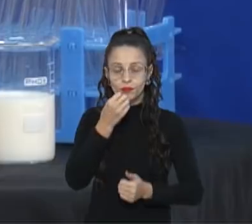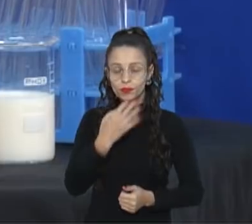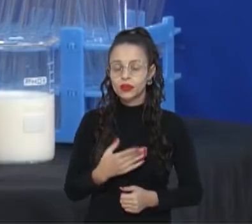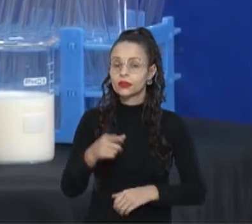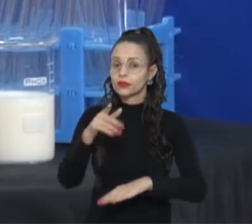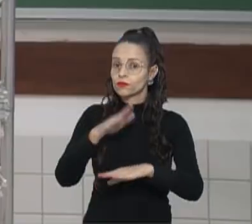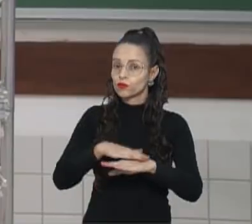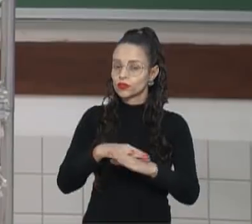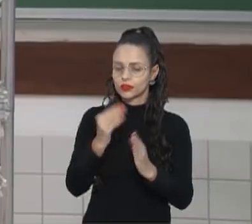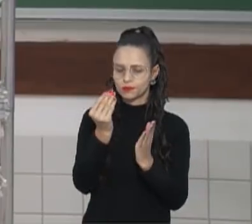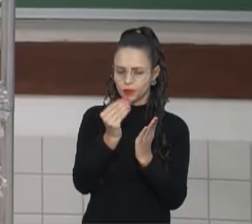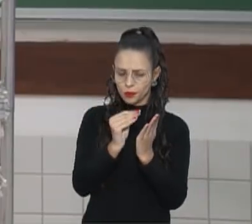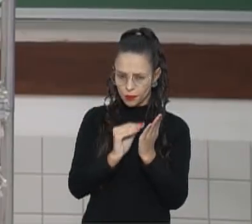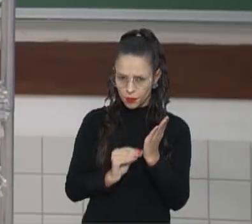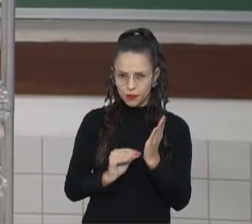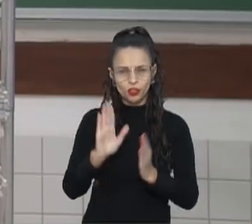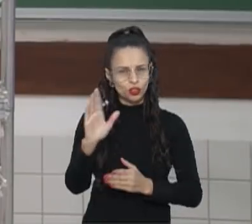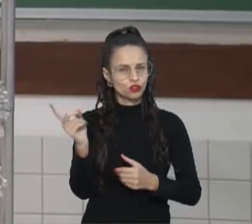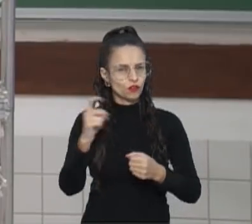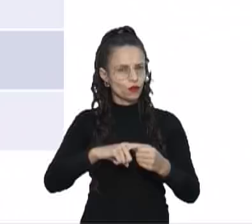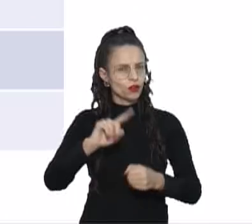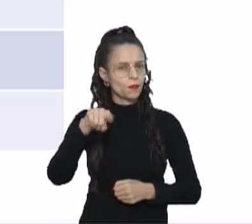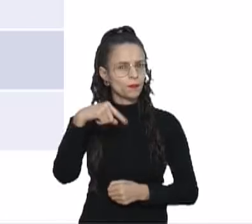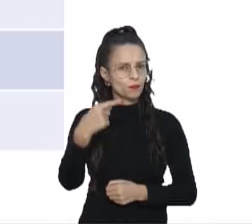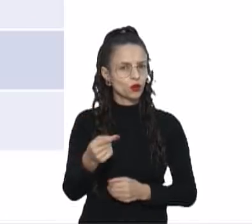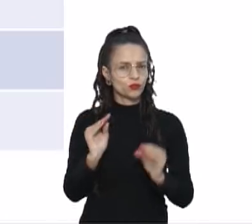os resultados, eu já volto com o próximo elemento.